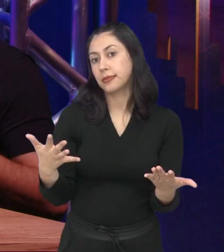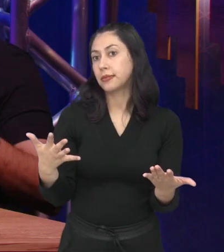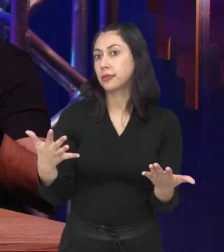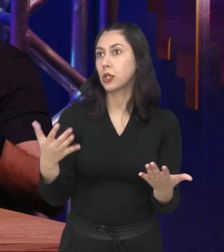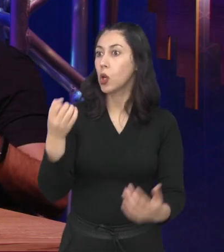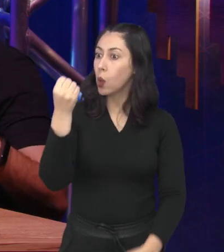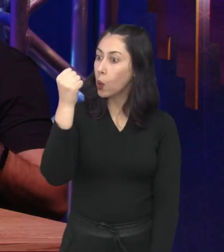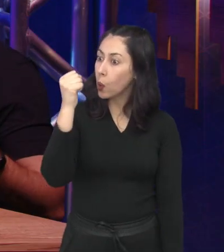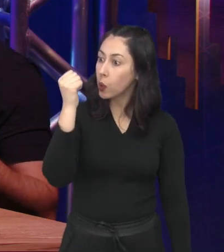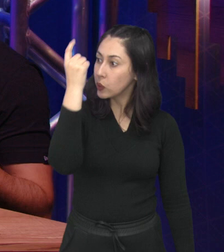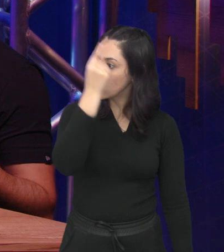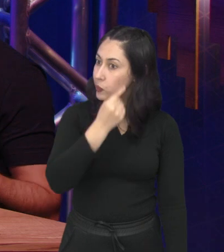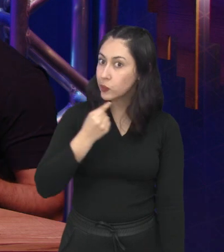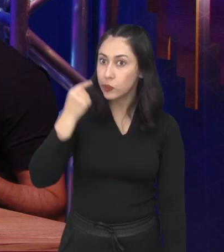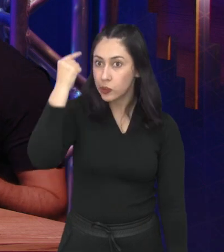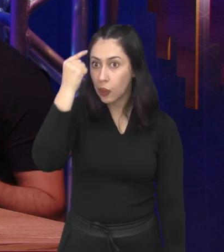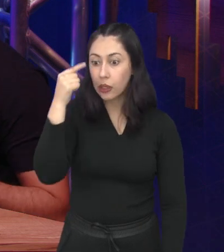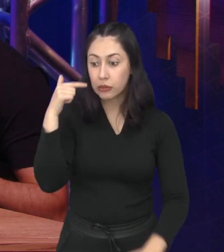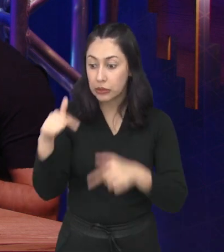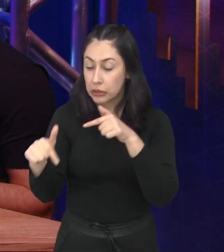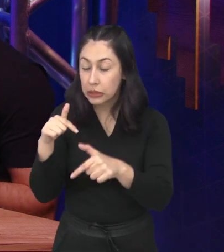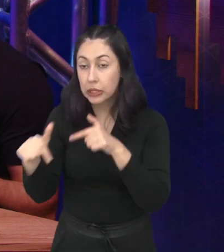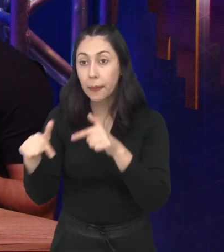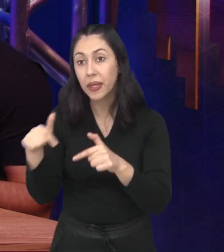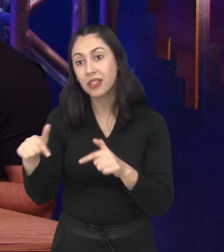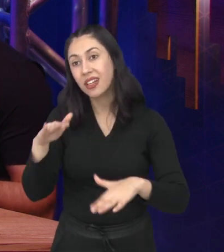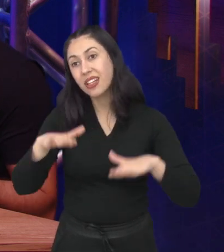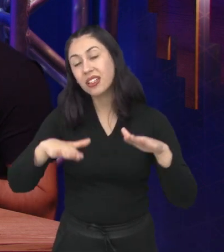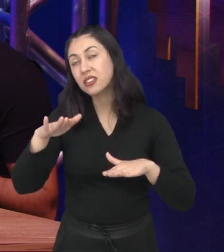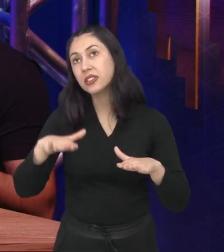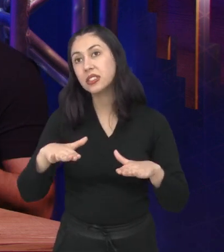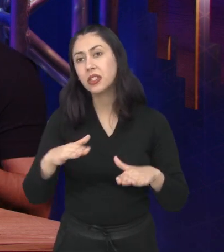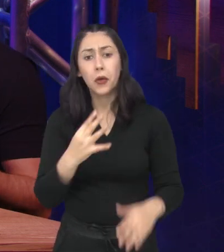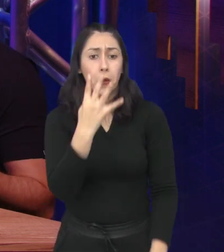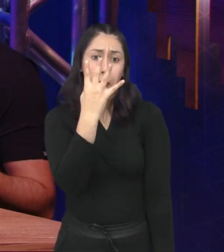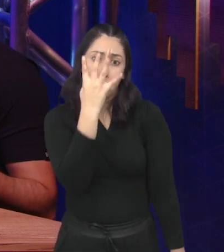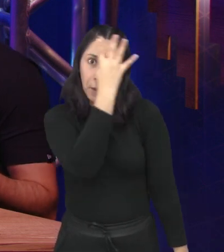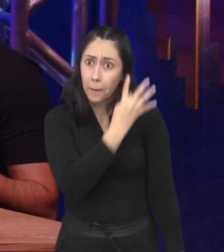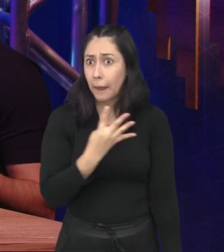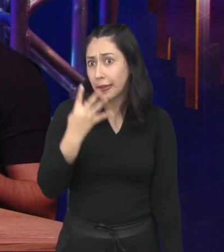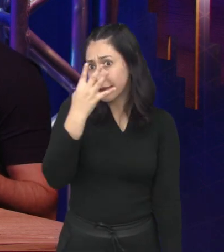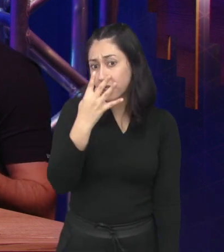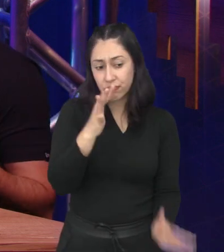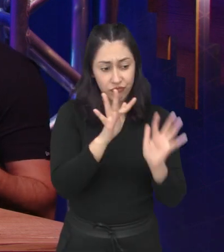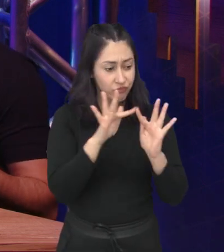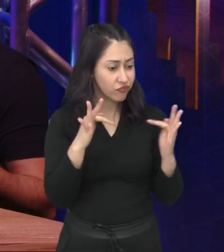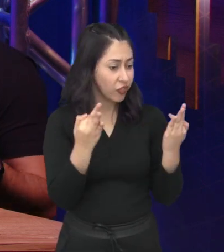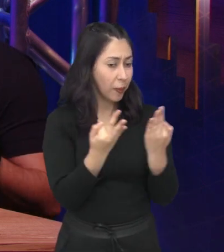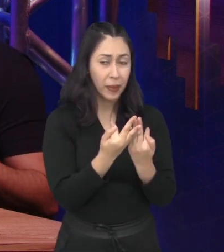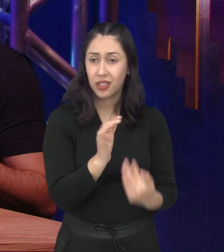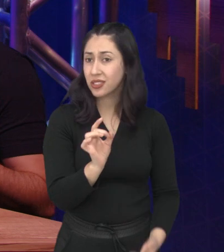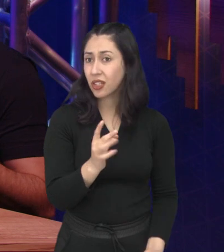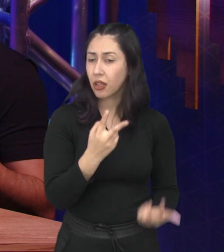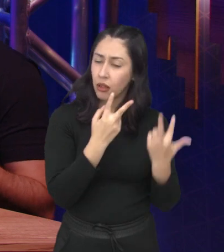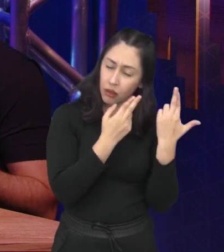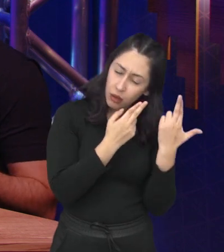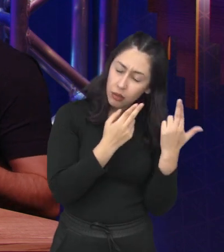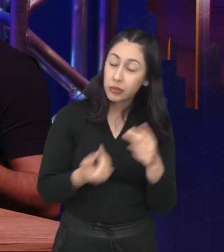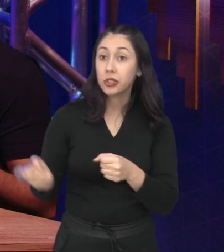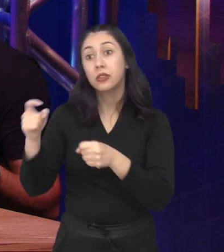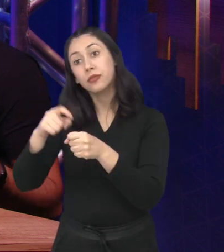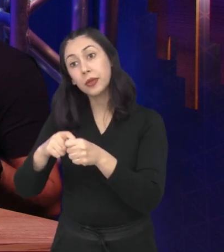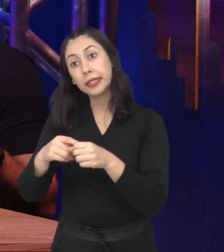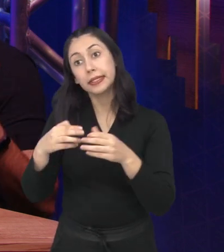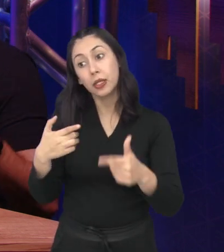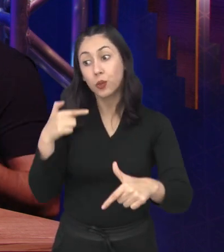passa 8 horas no trabalho ou mais, e às vezes a gente passa 4, 5 horas na nossa casa, dorme e volta. Então, assim, a